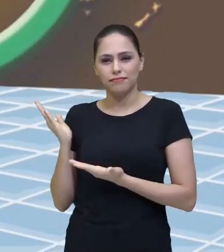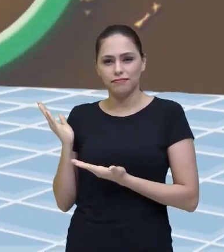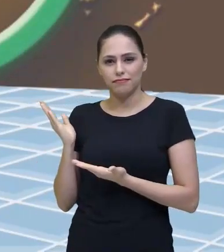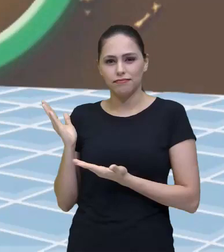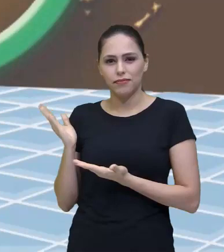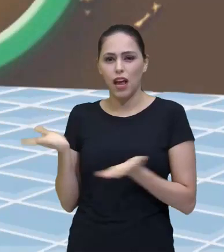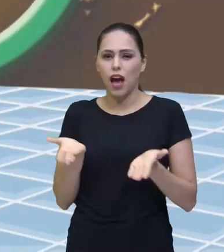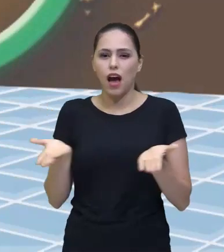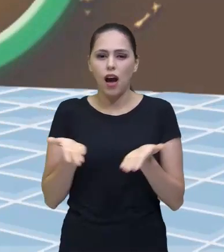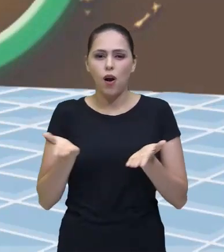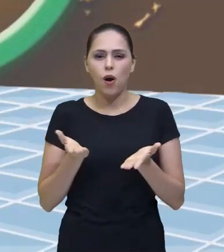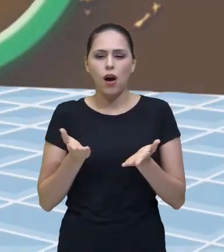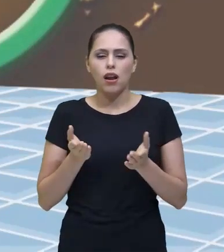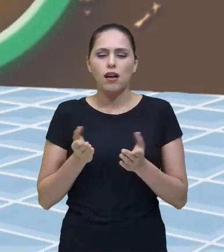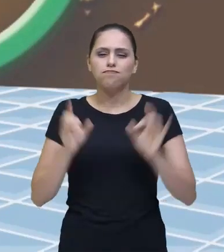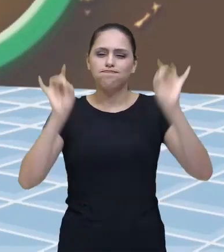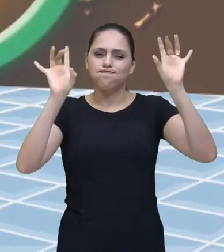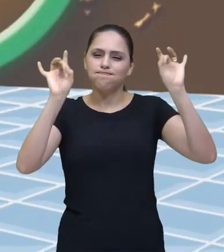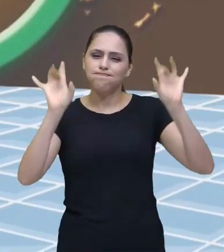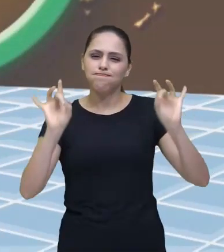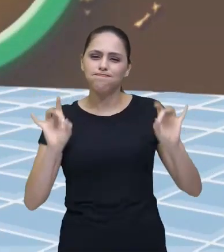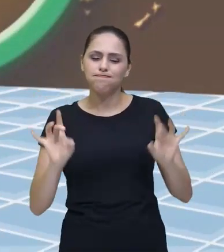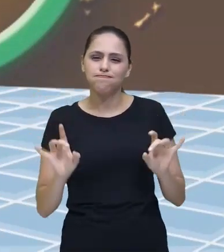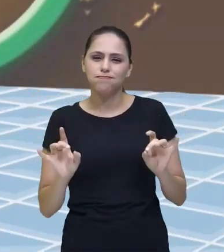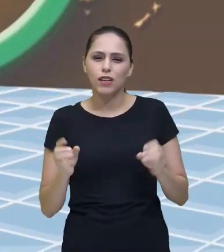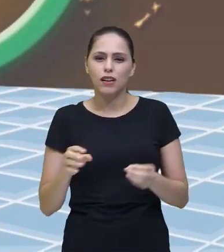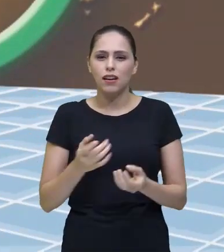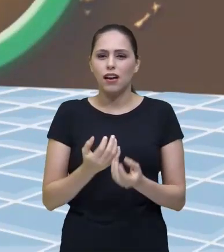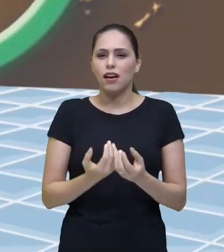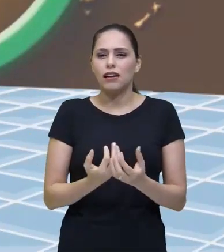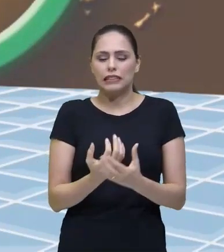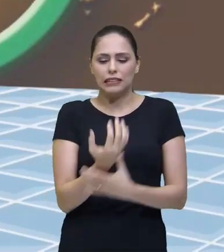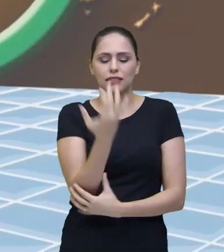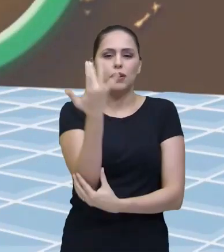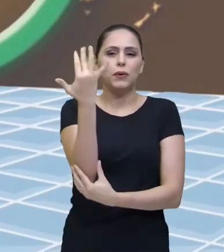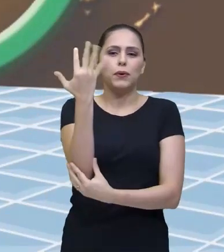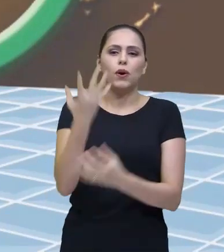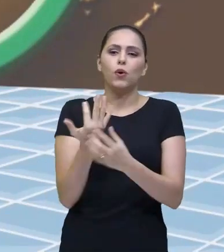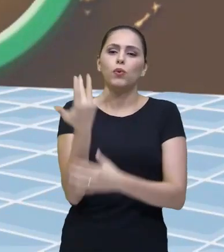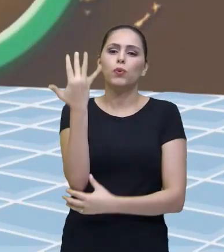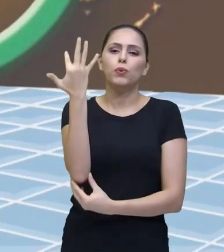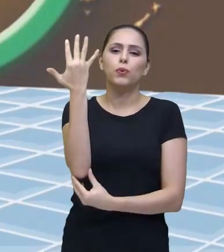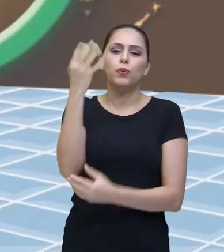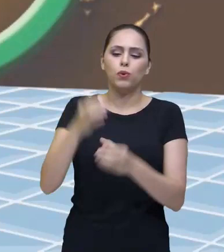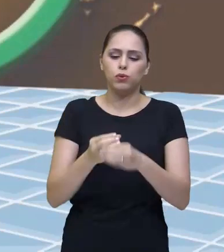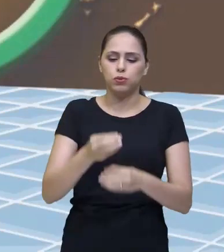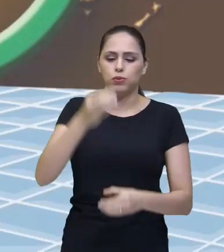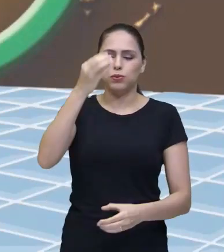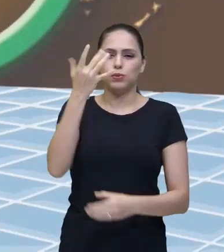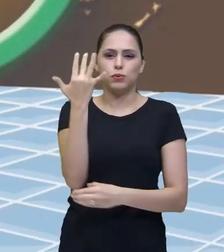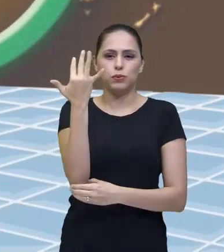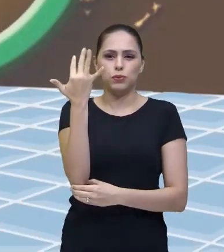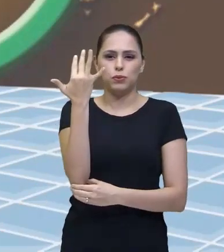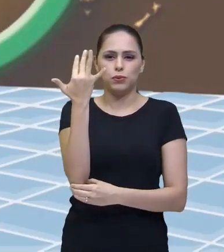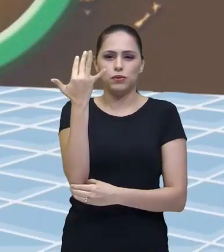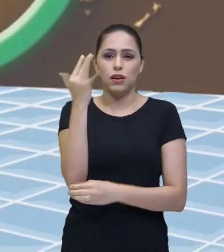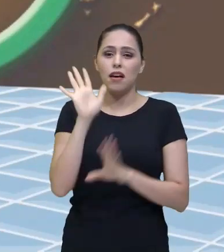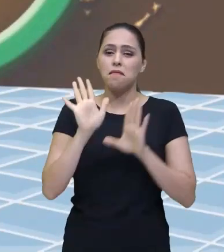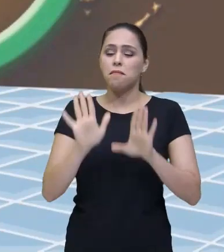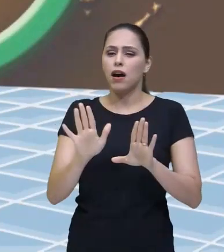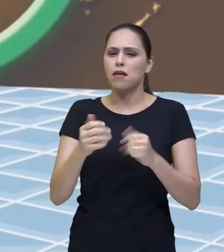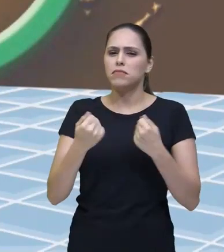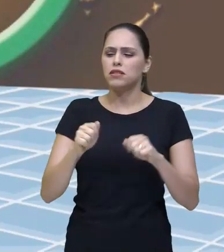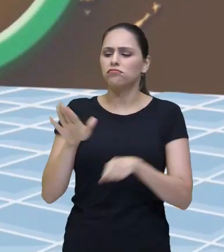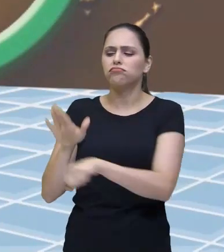Agora, momento muito especial, a gente vai acender a nossa pira olímpica. Mas para acender a pira olímpica, a gente tem que chamar uma